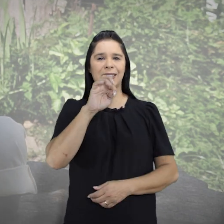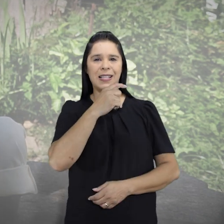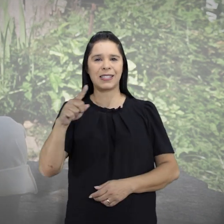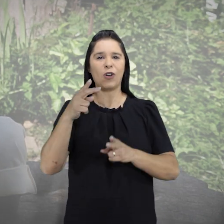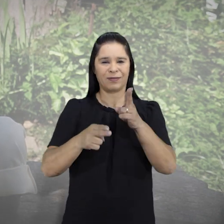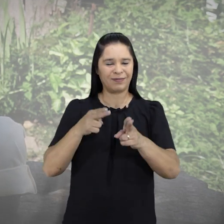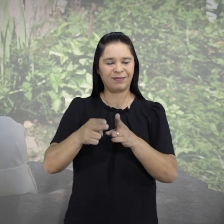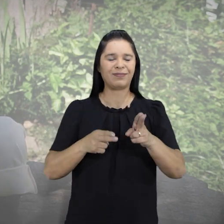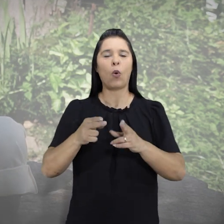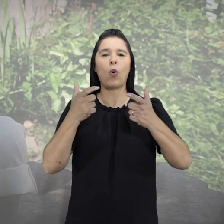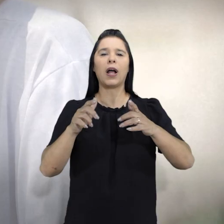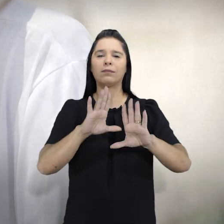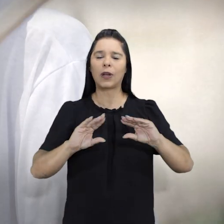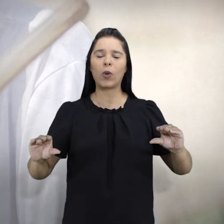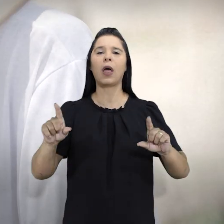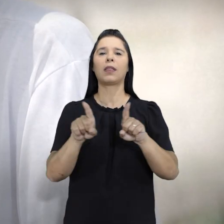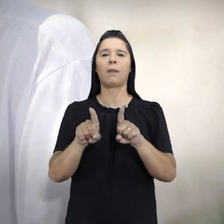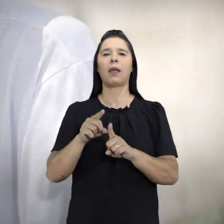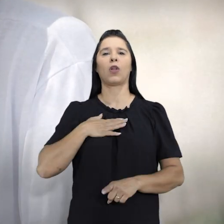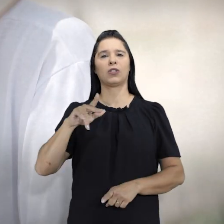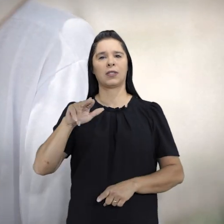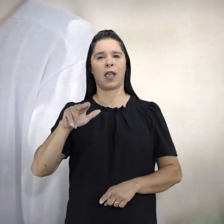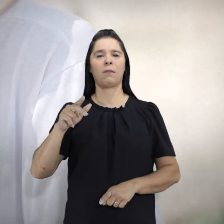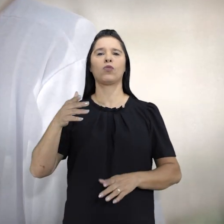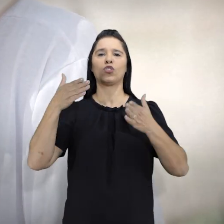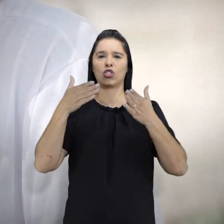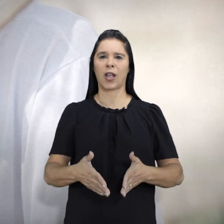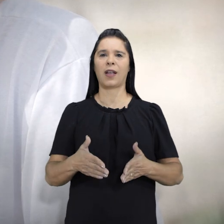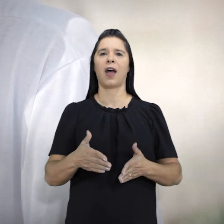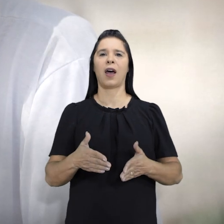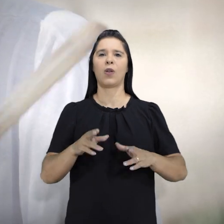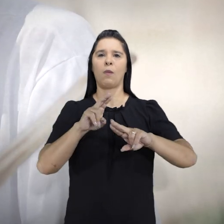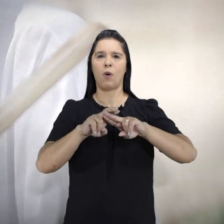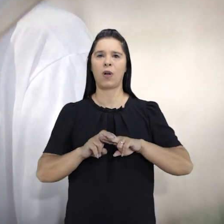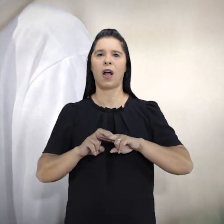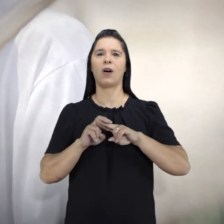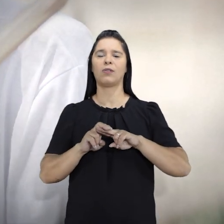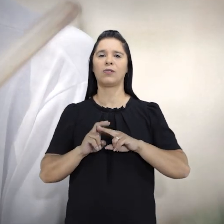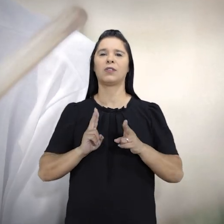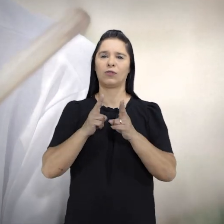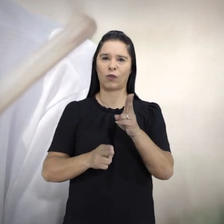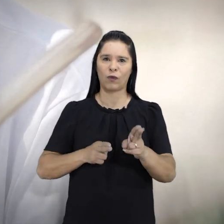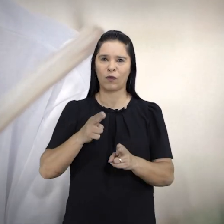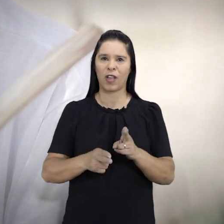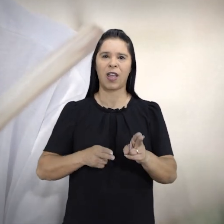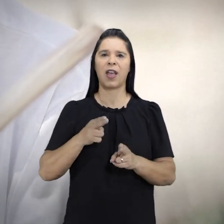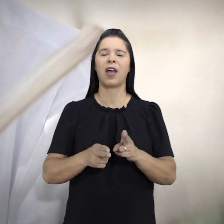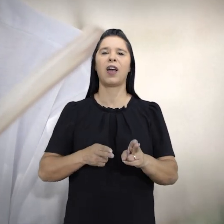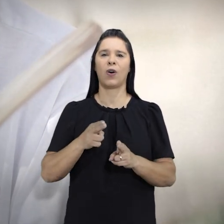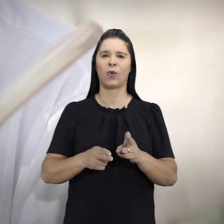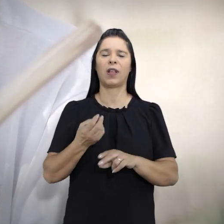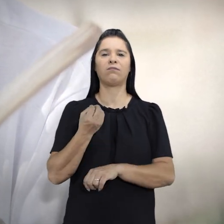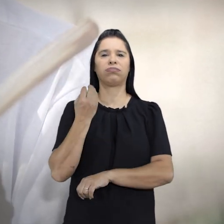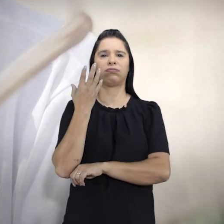depois de muito tempo nossos irmãos também chegaram para essa terra através do transporte da estrada de ferro, que foi vindo na